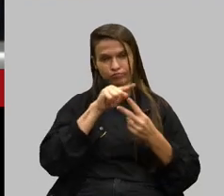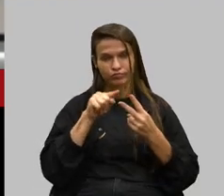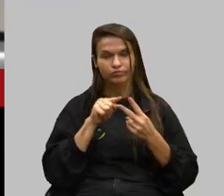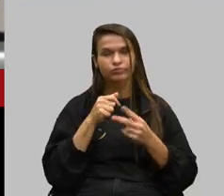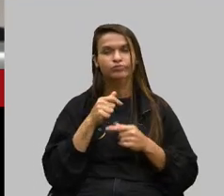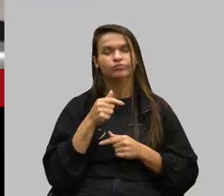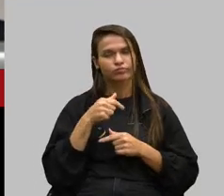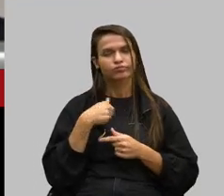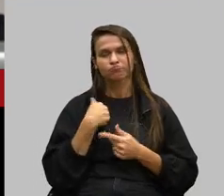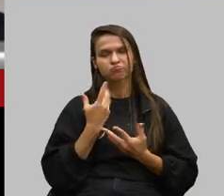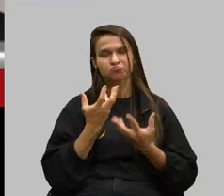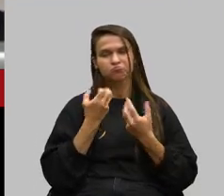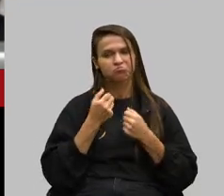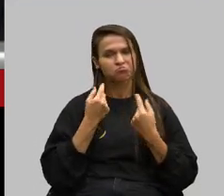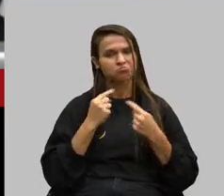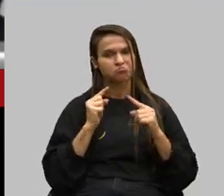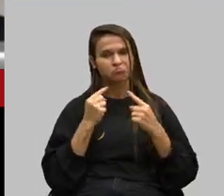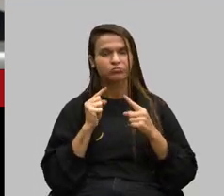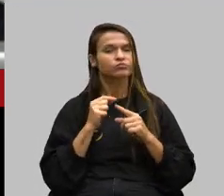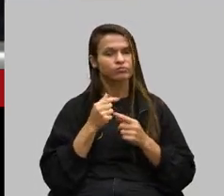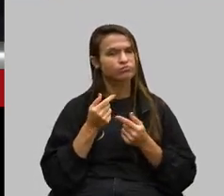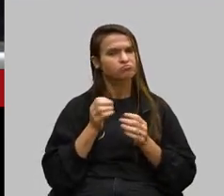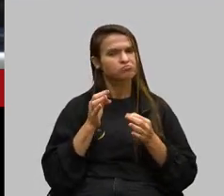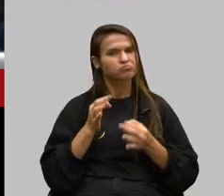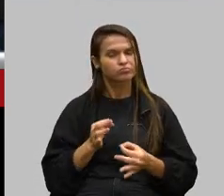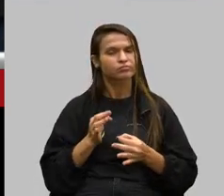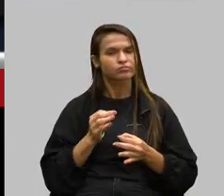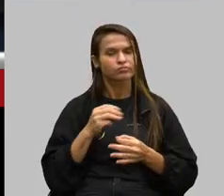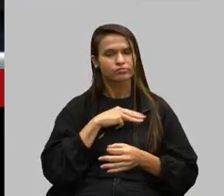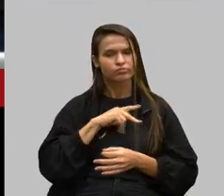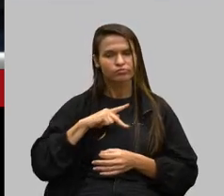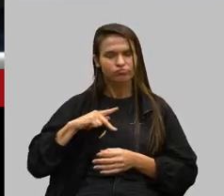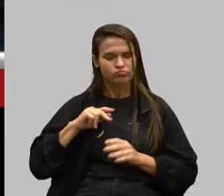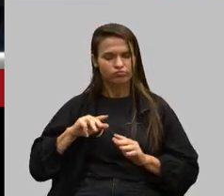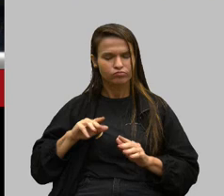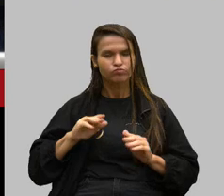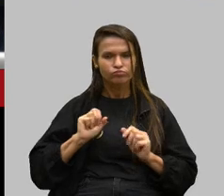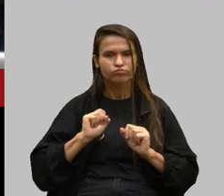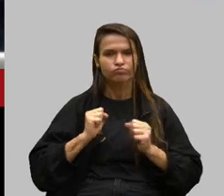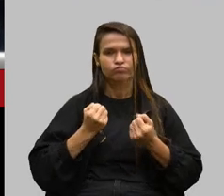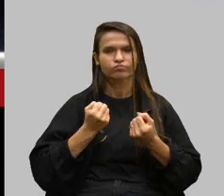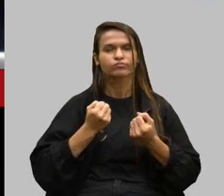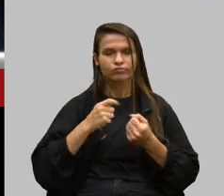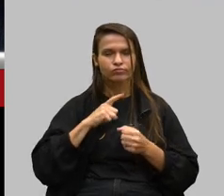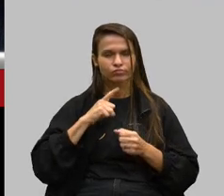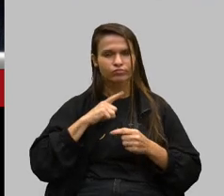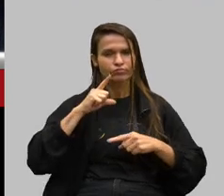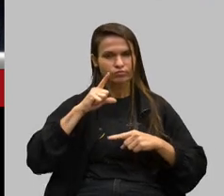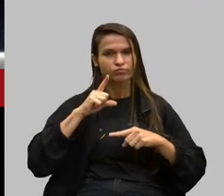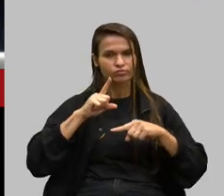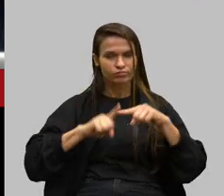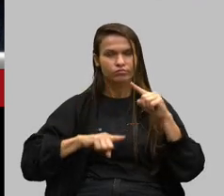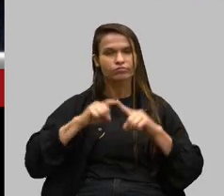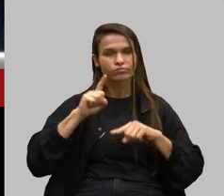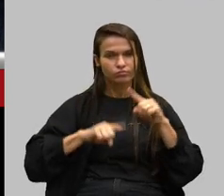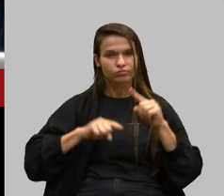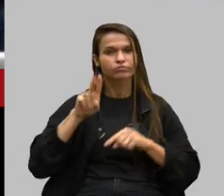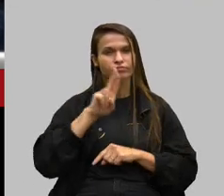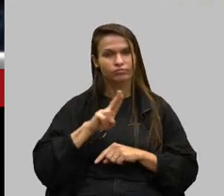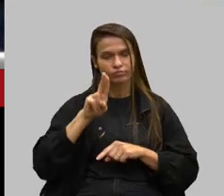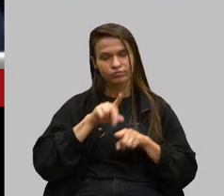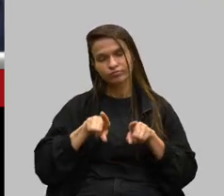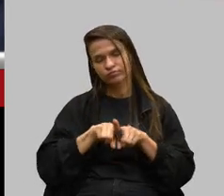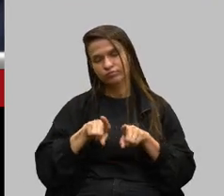gente não tem recebido nenhuma reclamação muito pelo contrário Ministério Público se empenhou para que tivesse essa ferramenta sendo também por eles utilizado